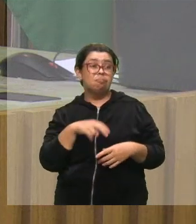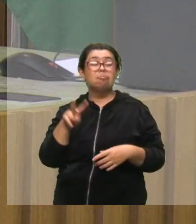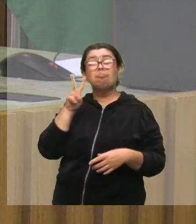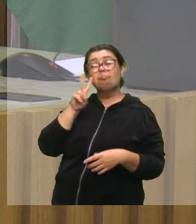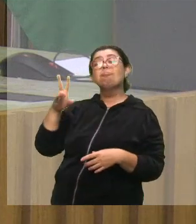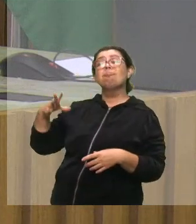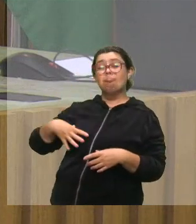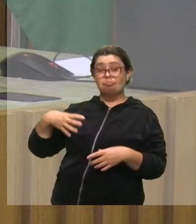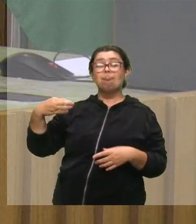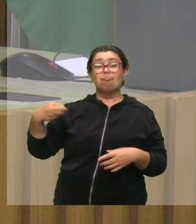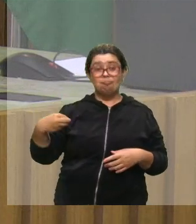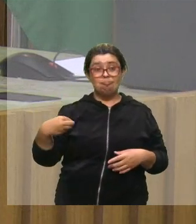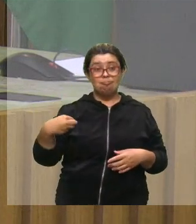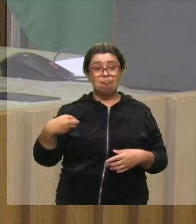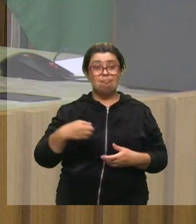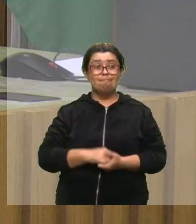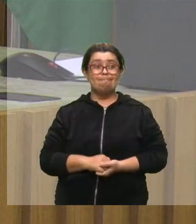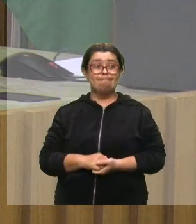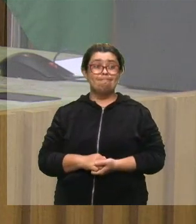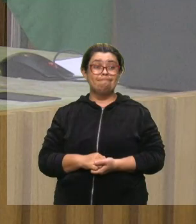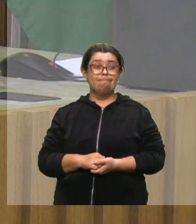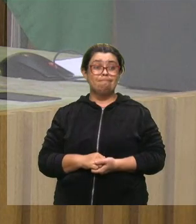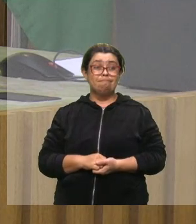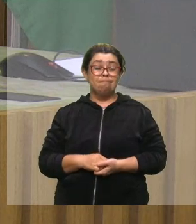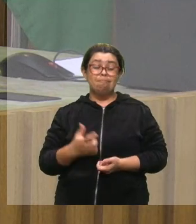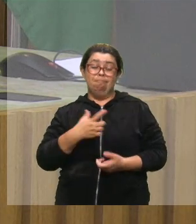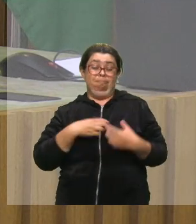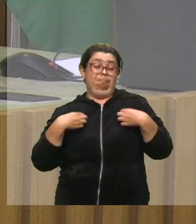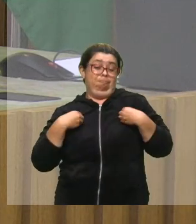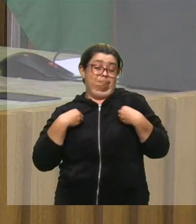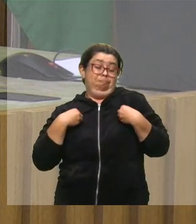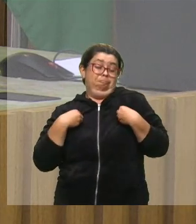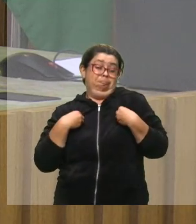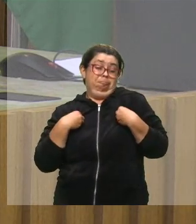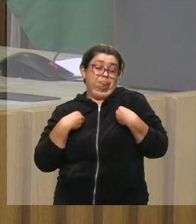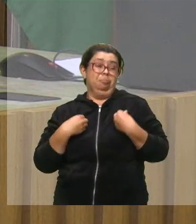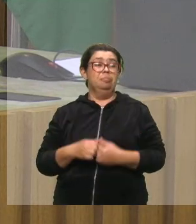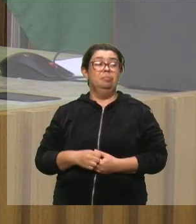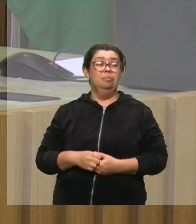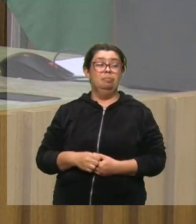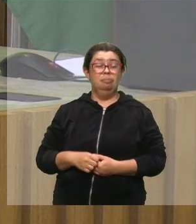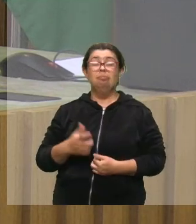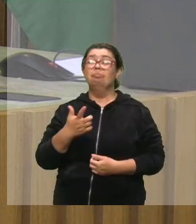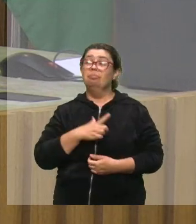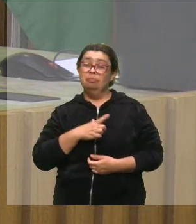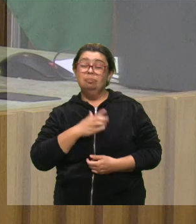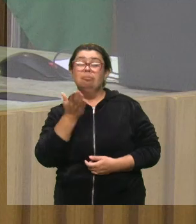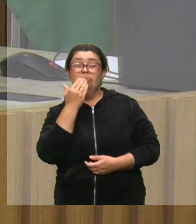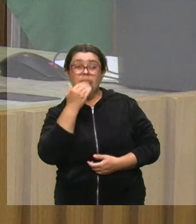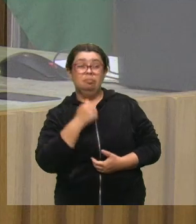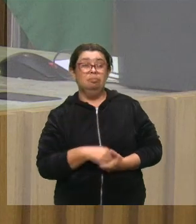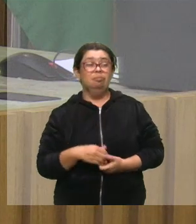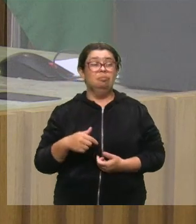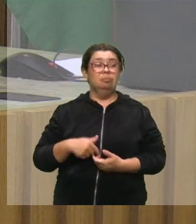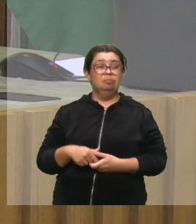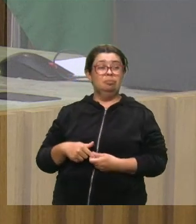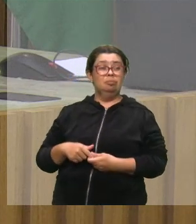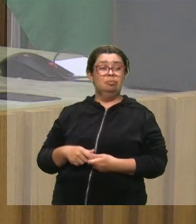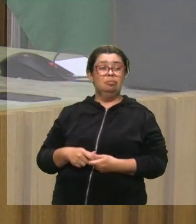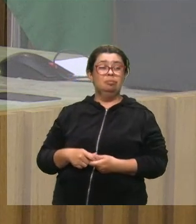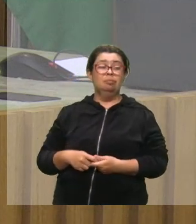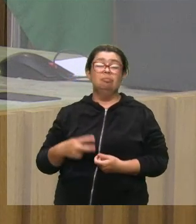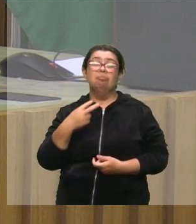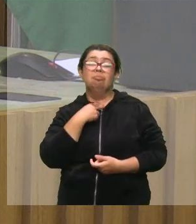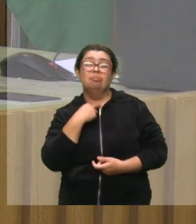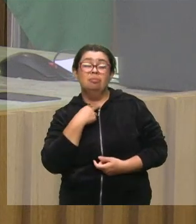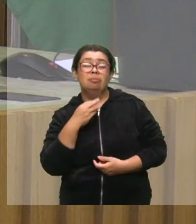filhos, de não ir com a roupa digna, de não ir bem alimentado e de chegar lá também não poder fazer um agrado para